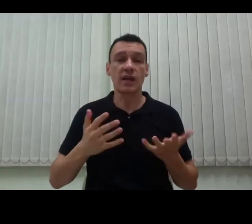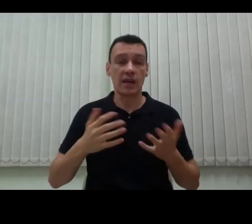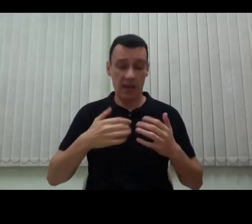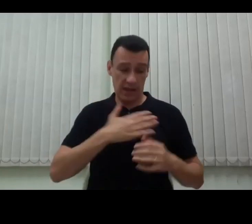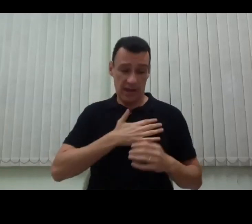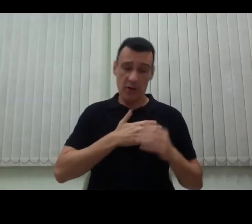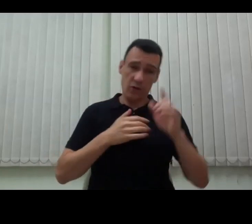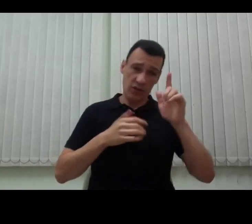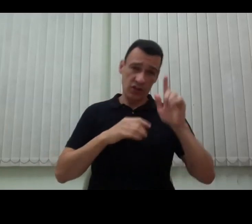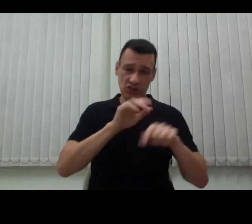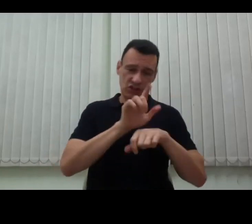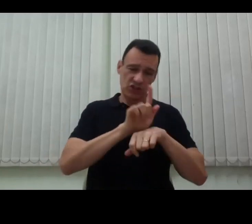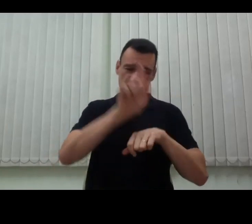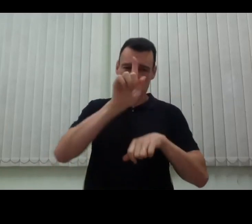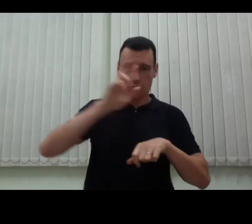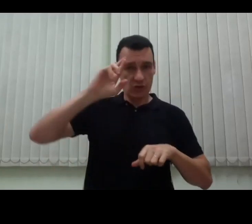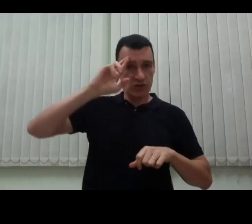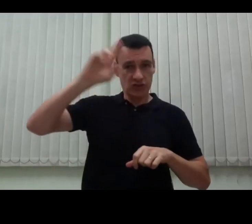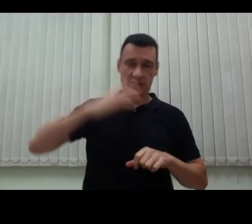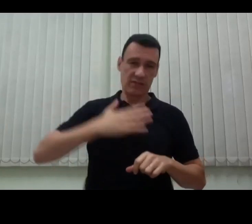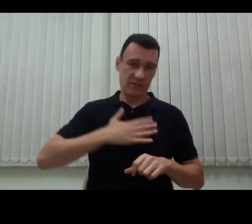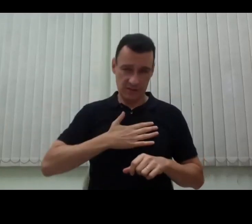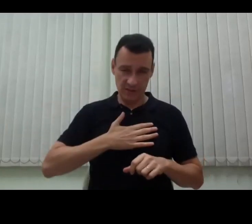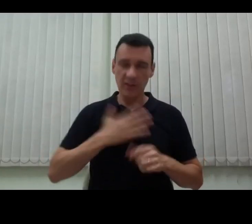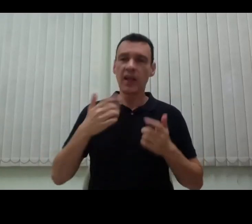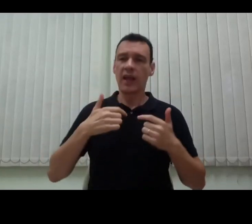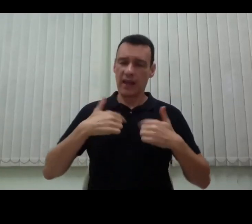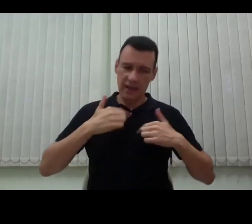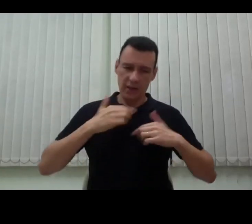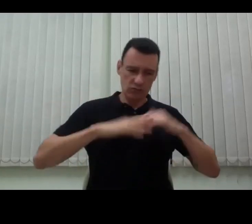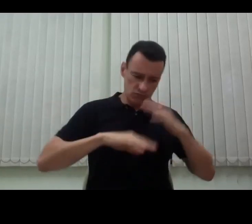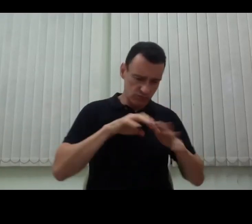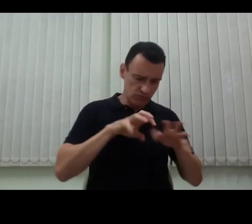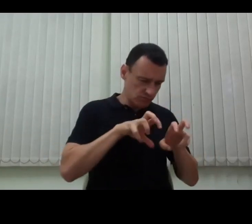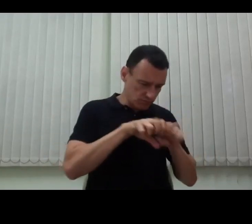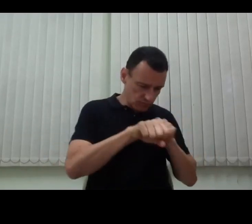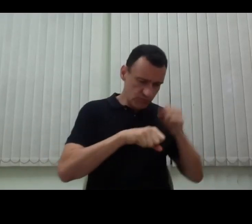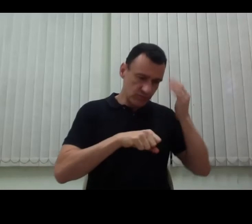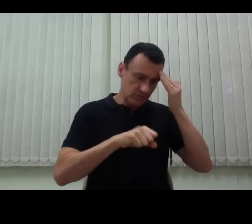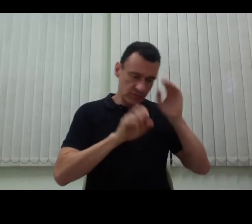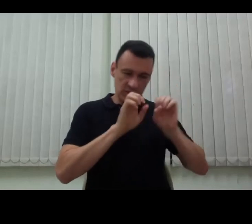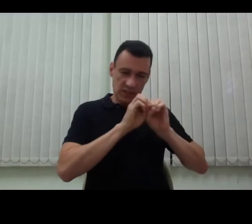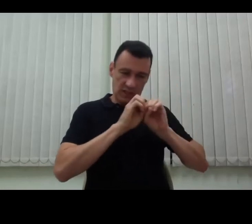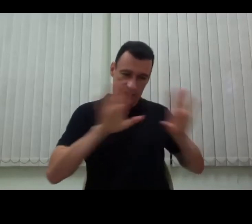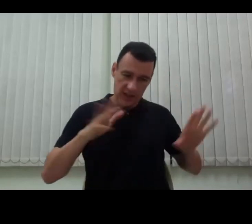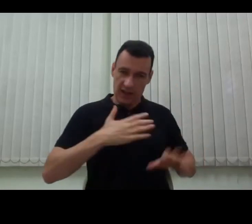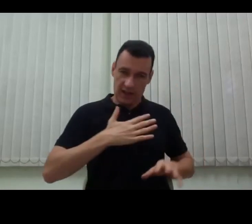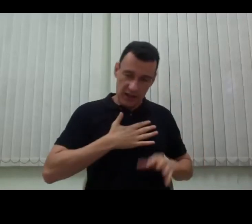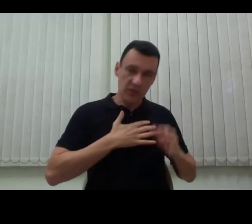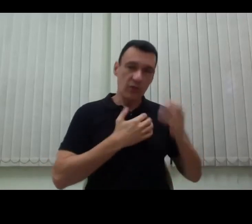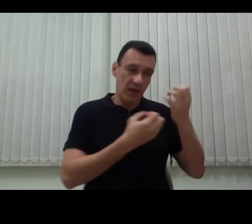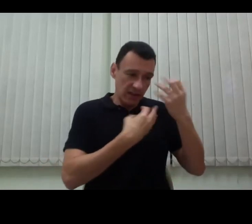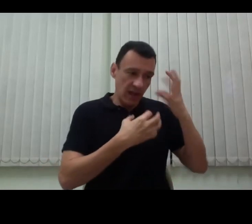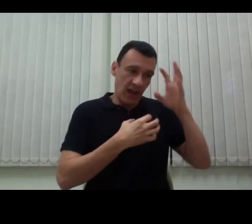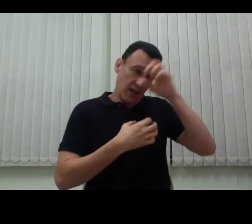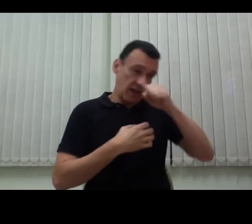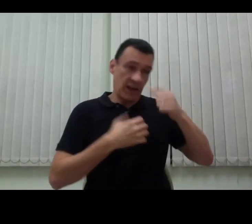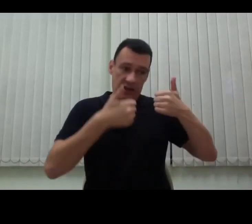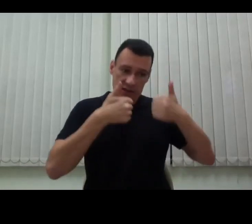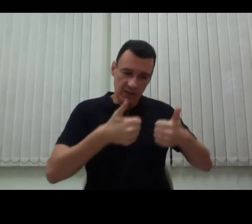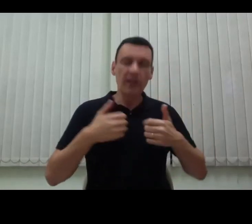na formação desses profissionais, porque eu percebo que também nós bibliotecários temos